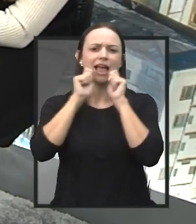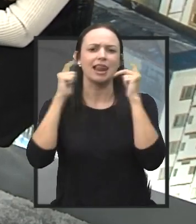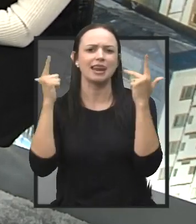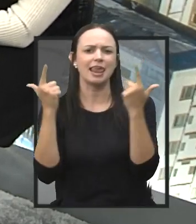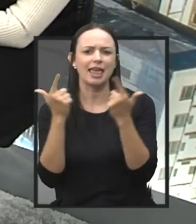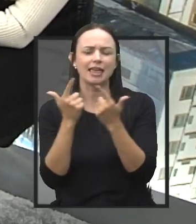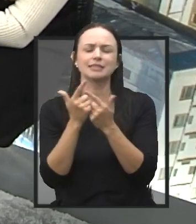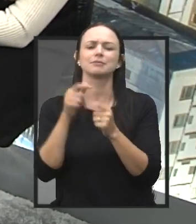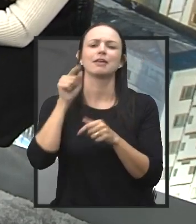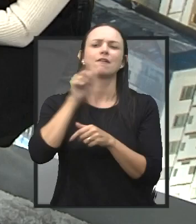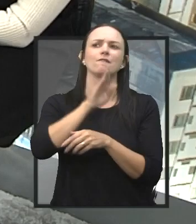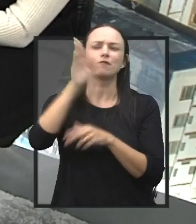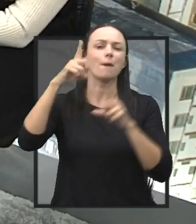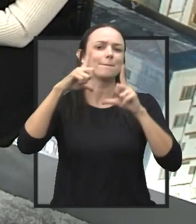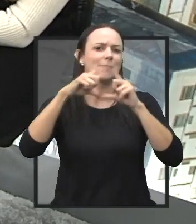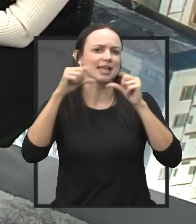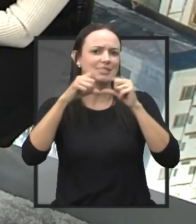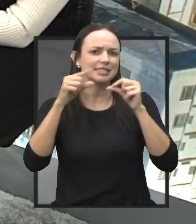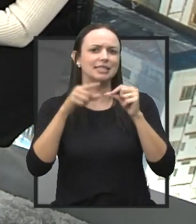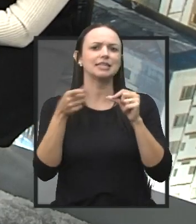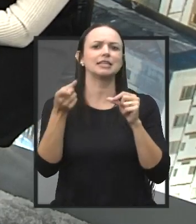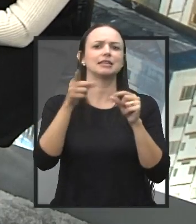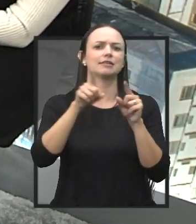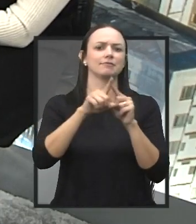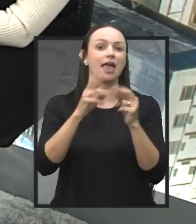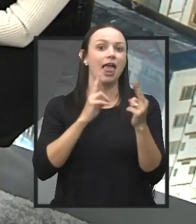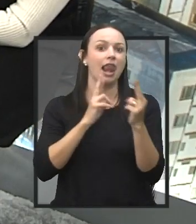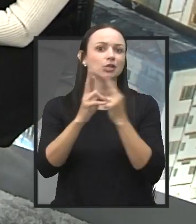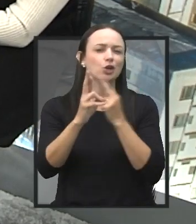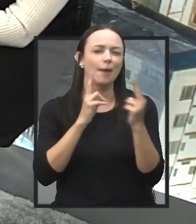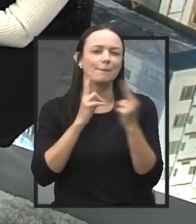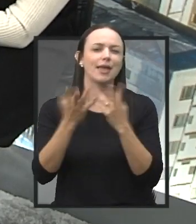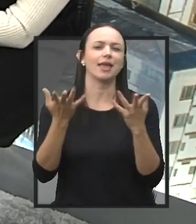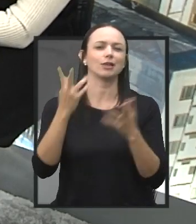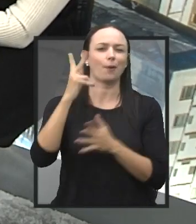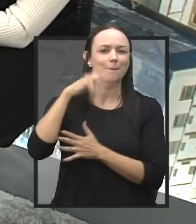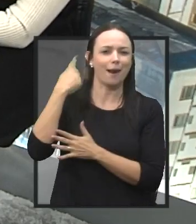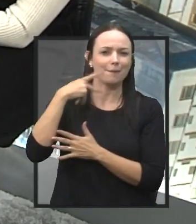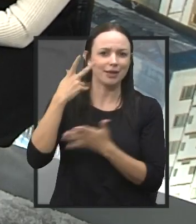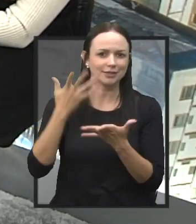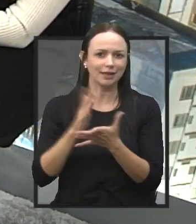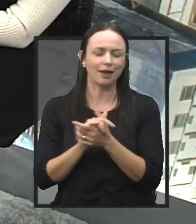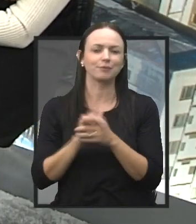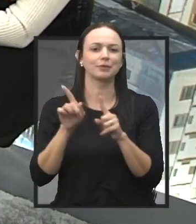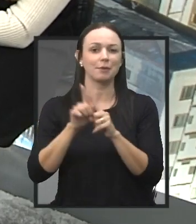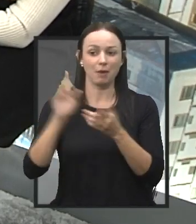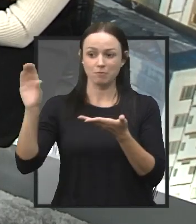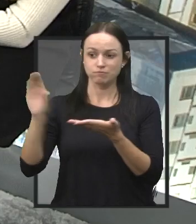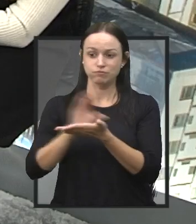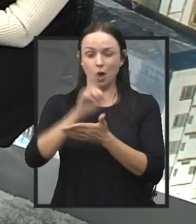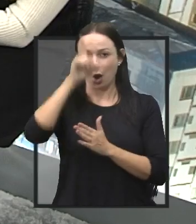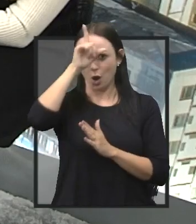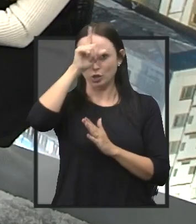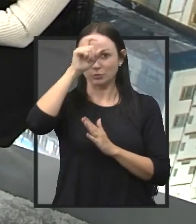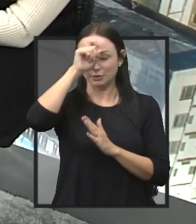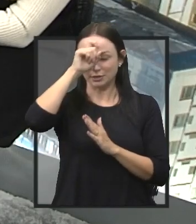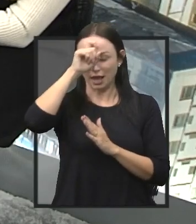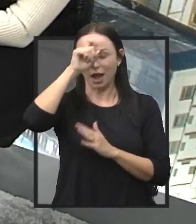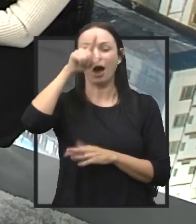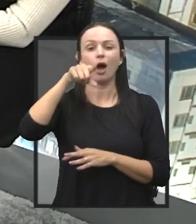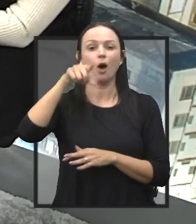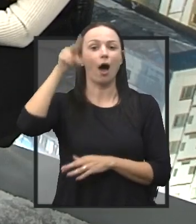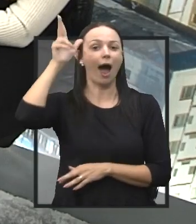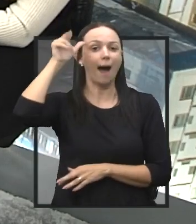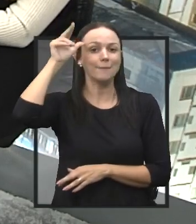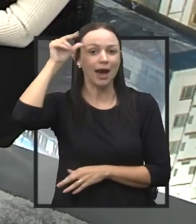esteve em Brasília, estreitando o relacionamento com os parlamentares e anunciou recentemente uma emenda para o Hospital Amaral Carvalho. Gostaria que você falasse um